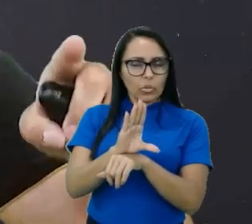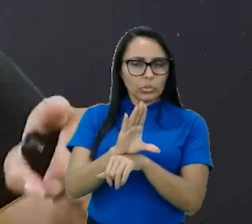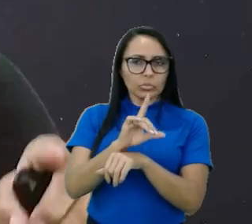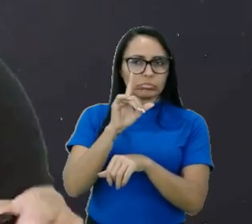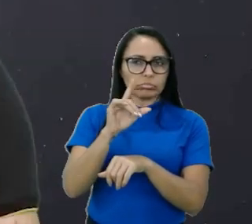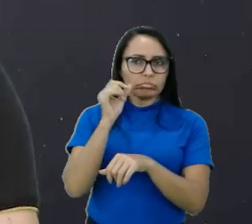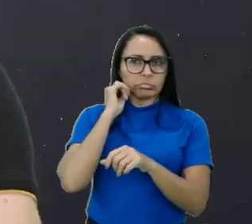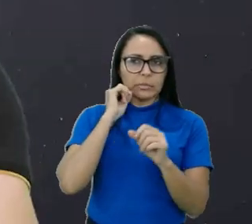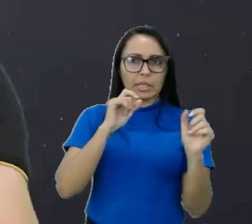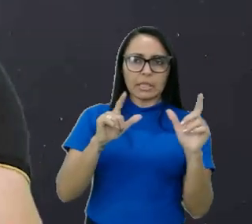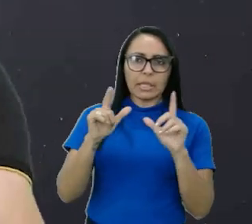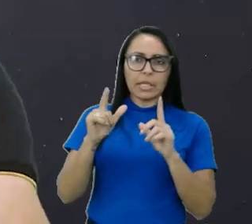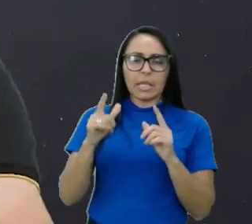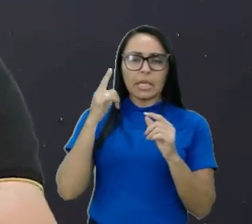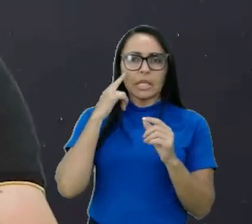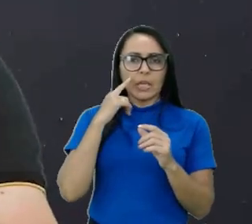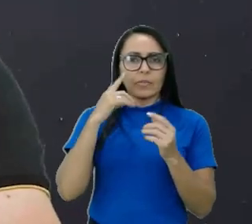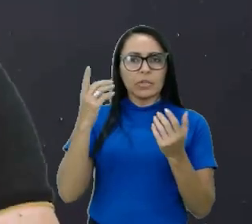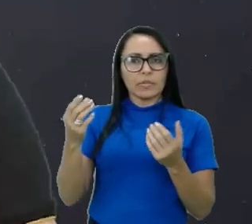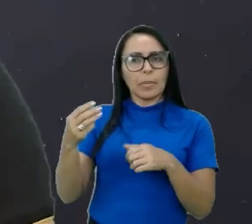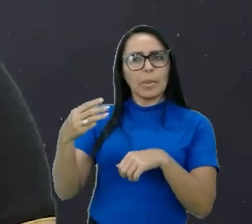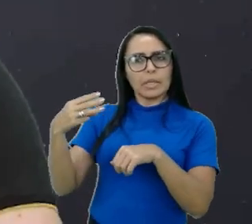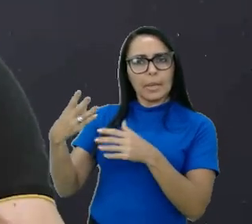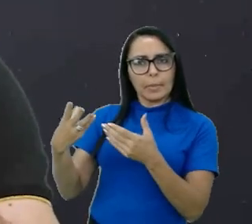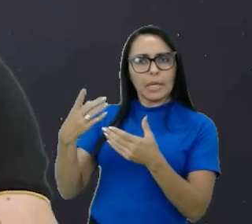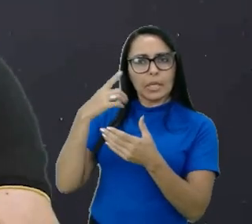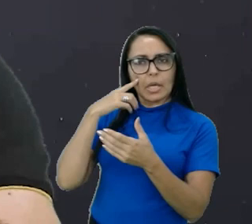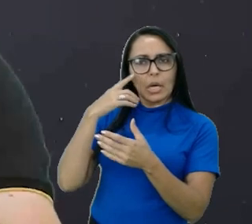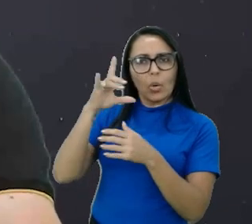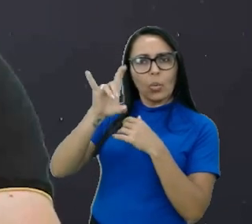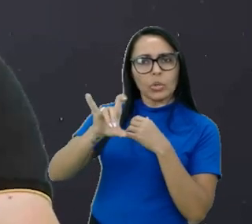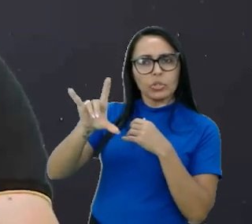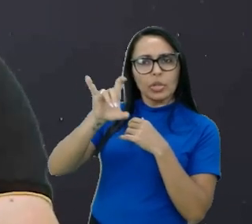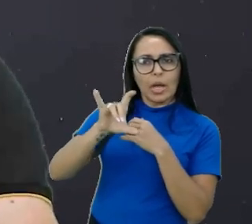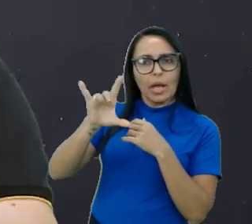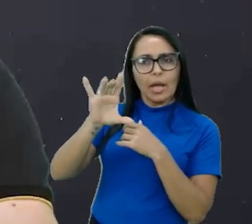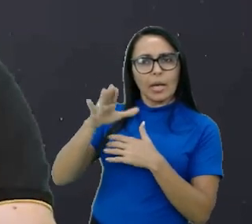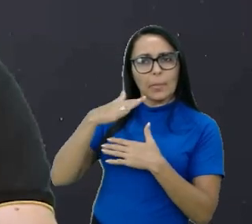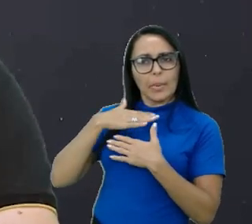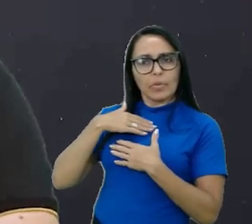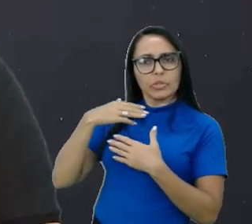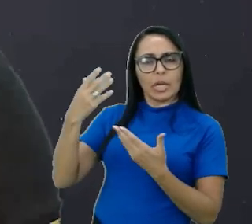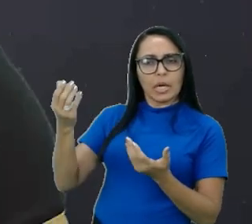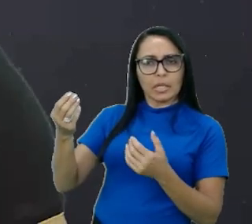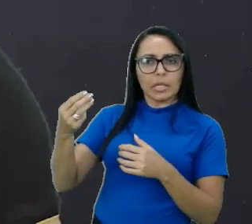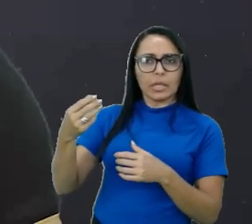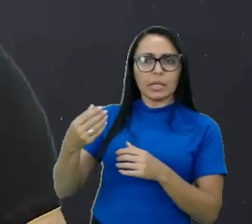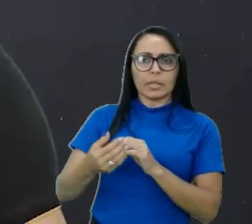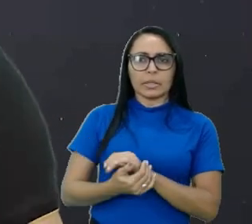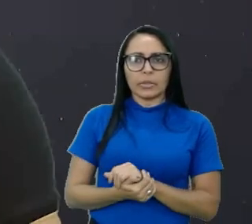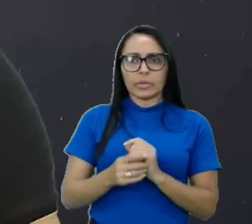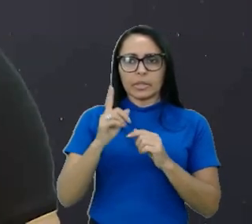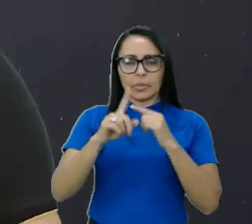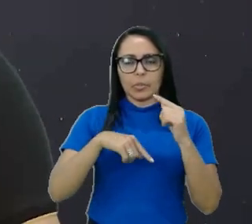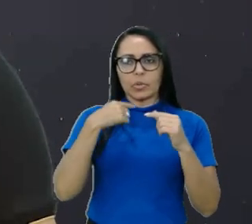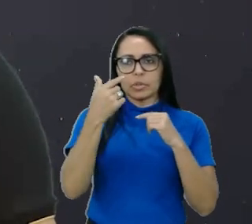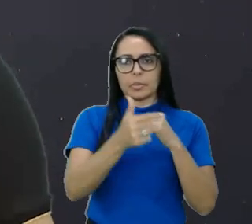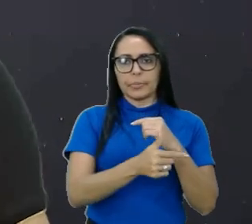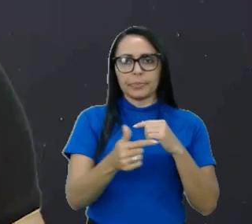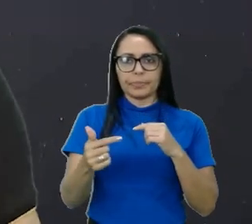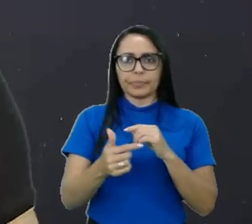a solução dela, você vai mandar para o meu Instagram, que eu vou dar uma moralzinha para você aqui na próxima semana